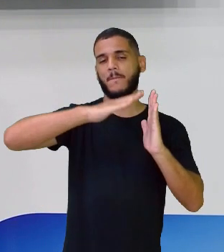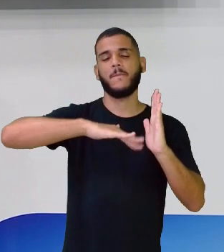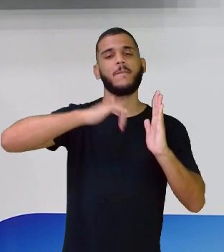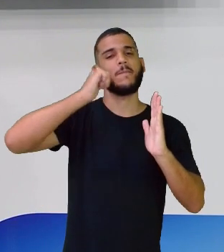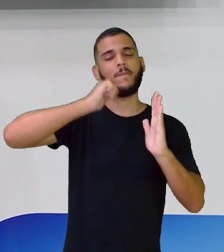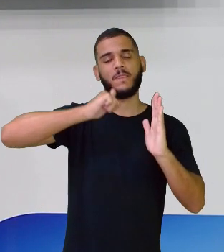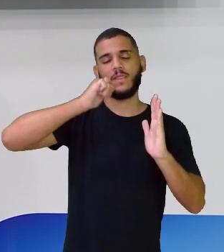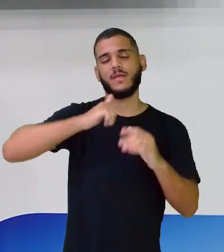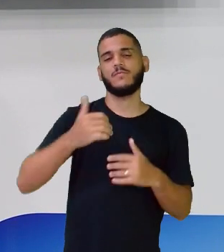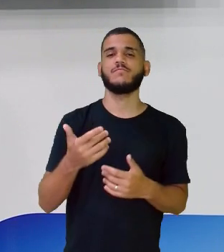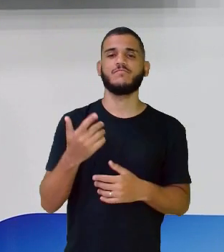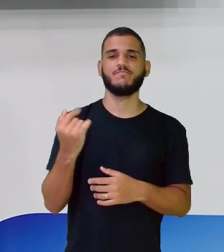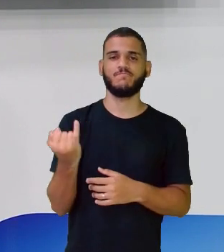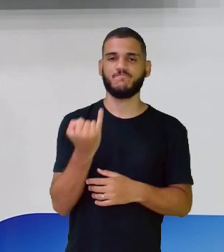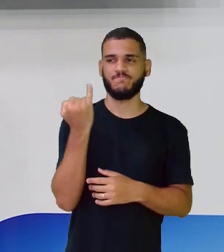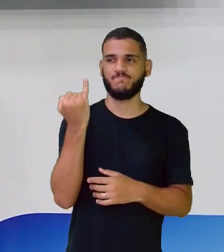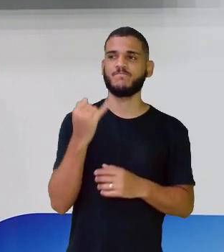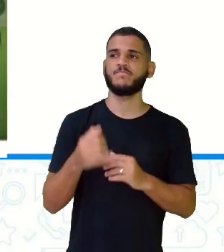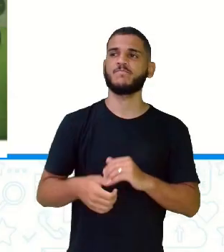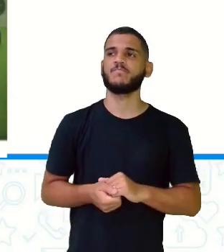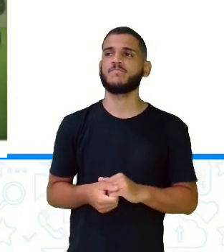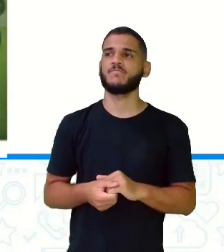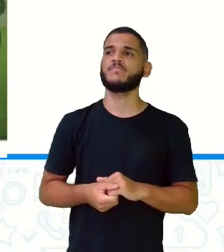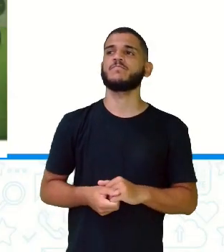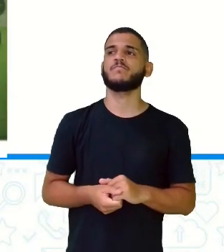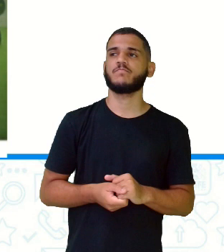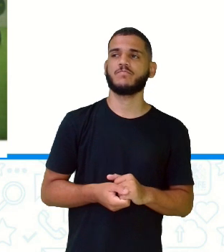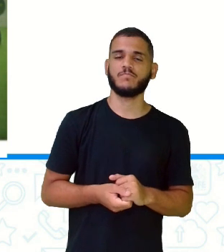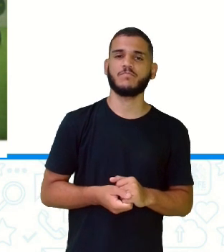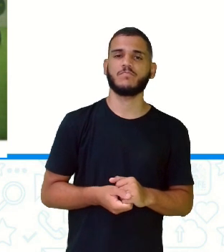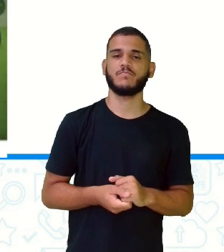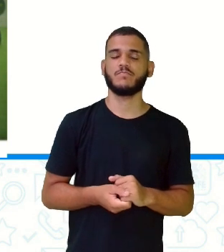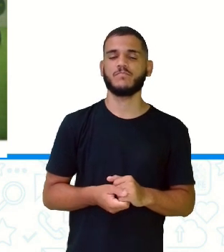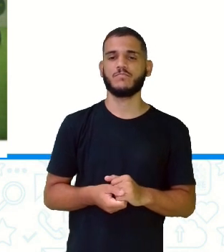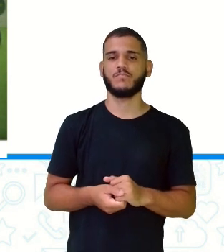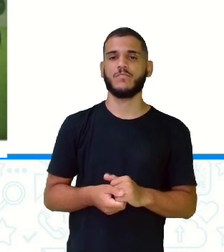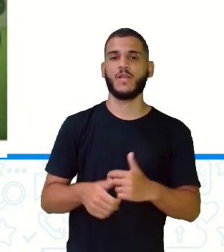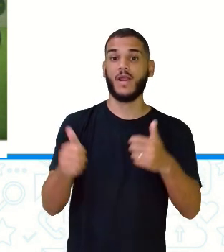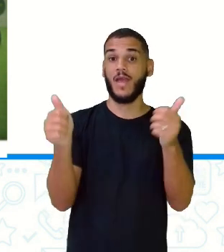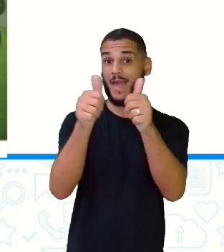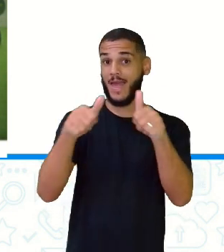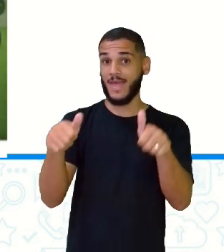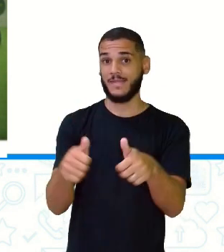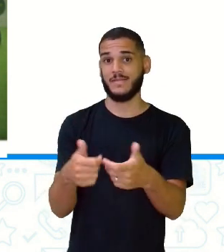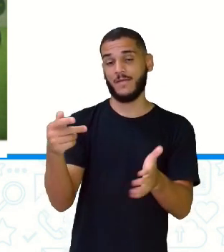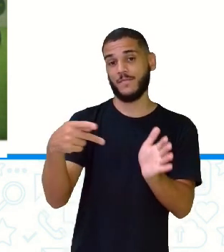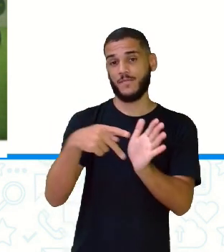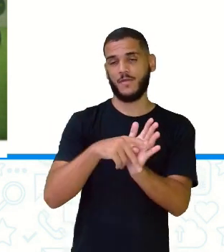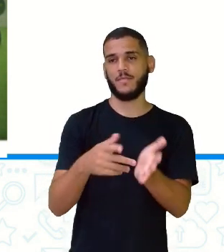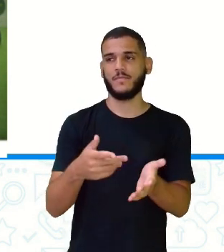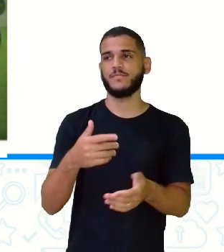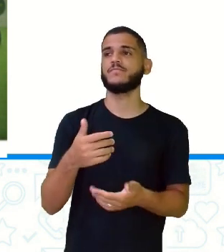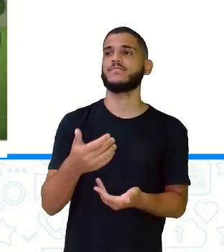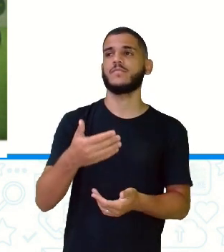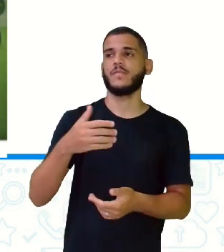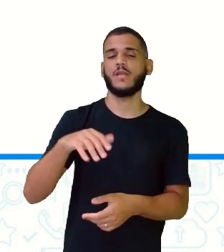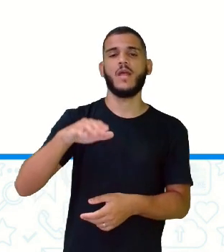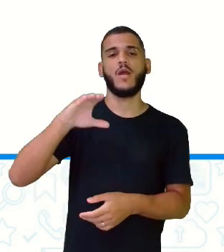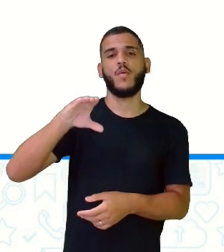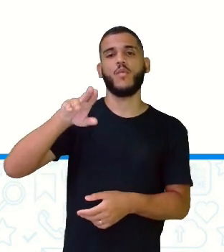que foi relevante para o nosso país, para a arte. Aí, ó, a Cuca.